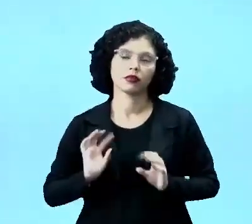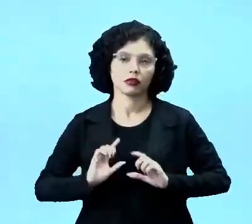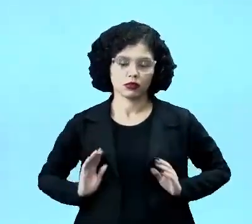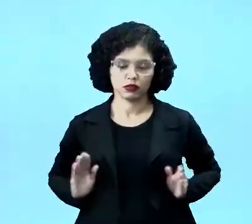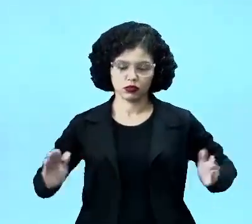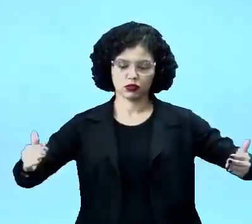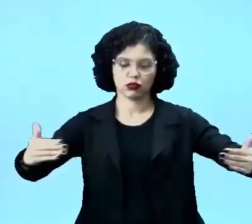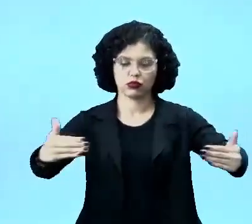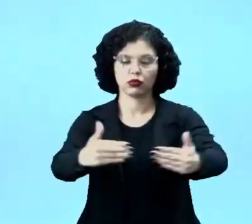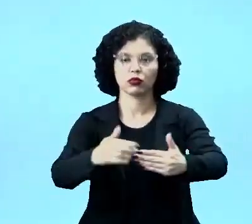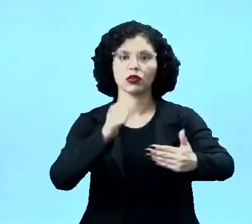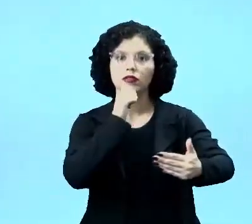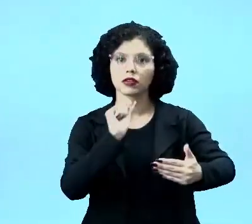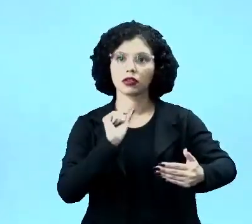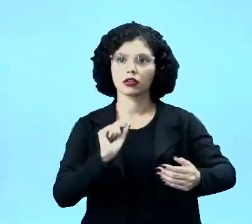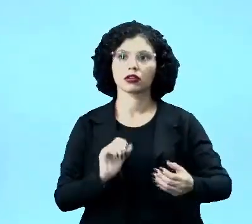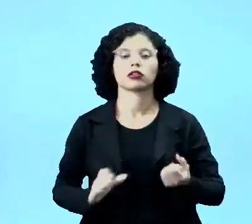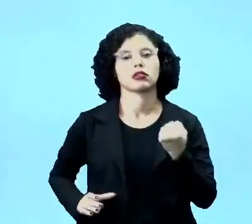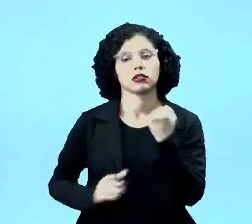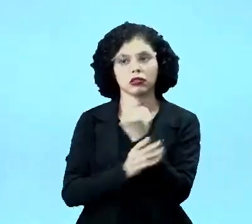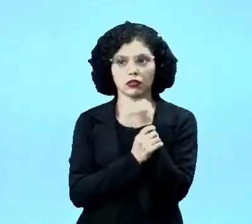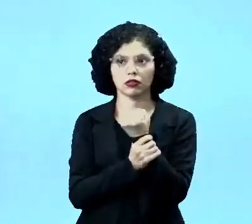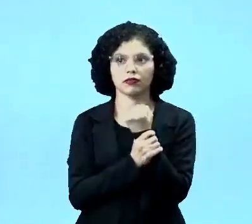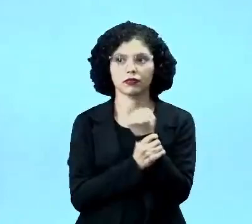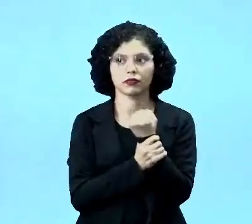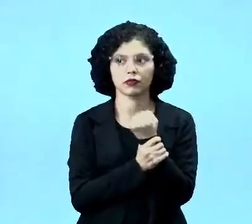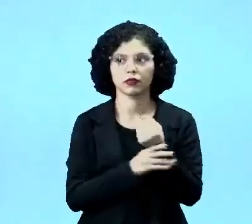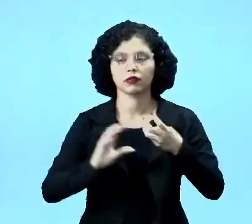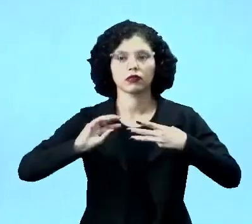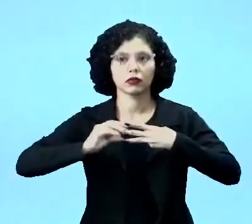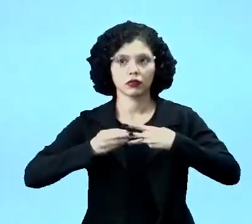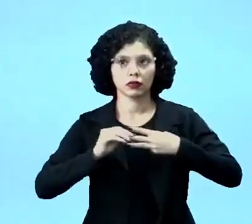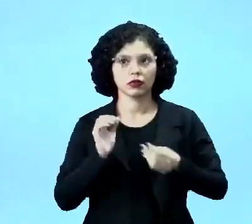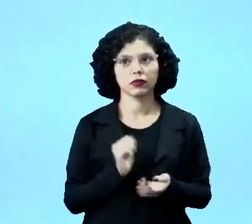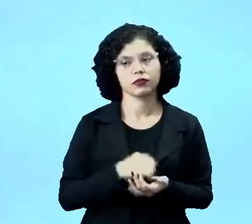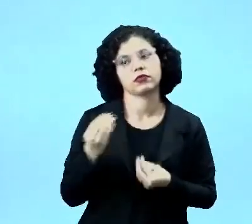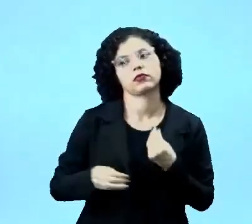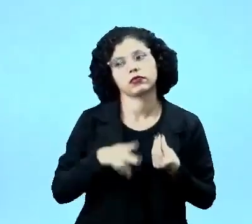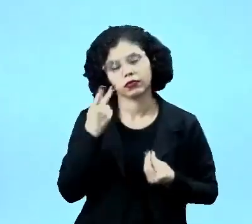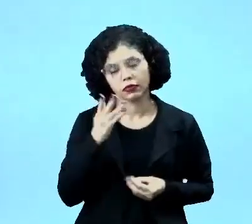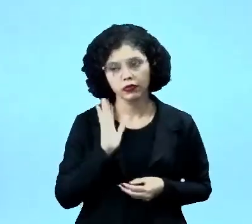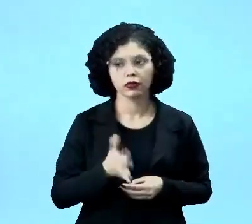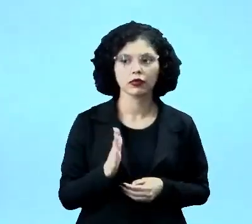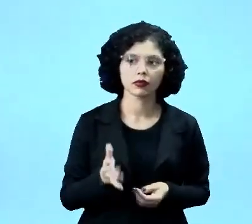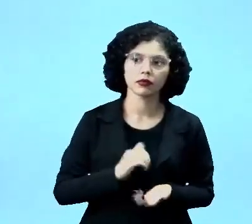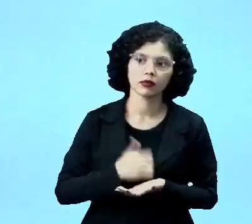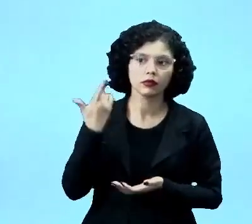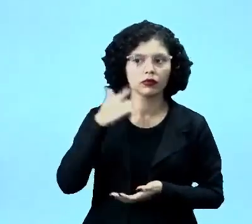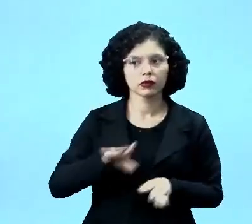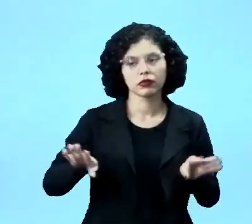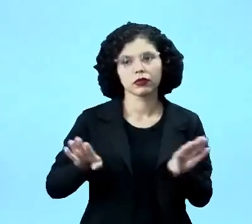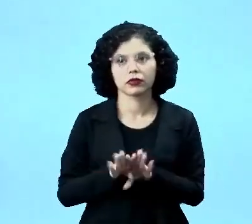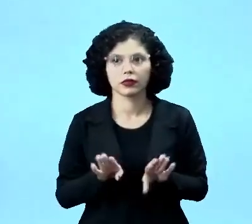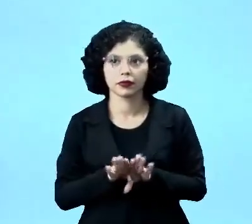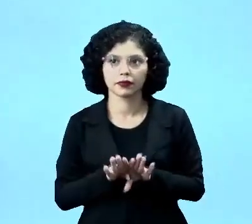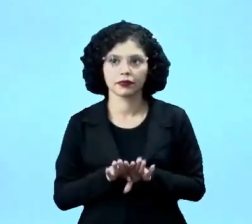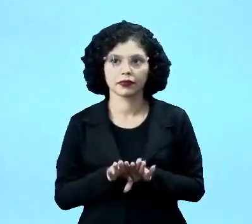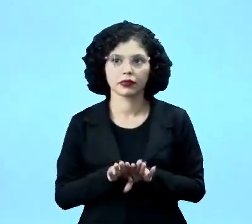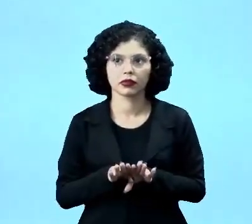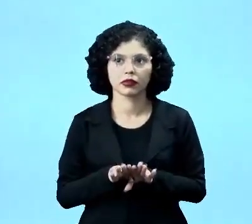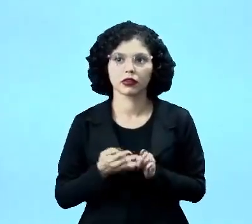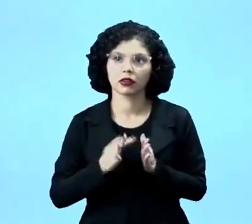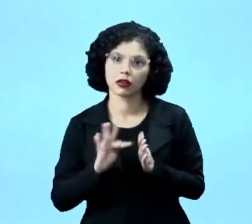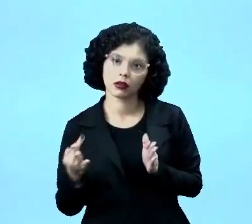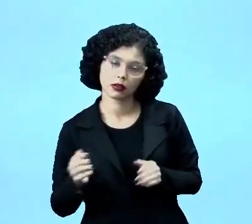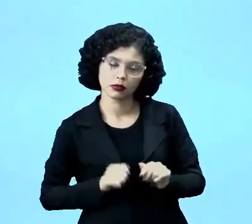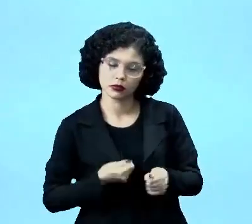de uma casa. É o que está protegendo, está em volta. E aí, como já foi dito, vai conseguir também fazer essa